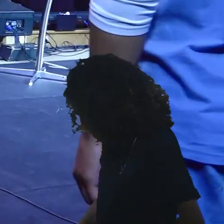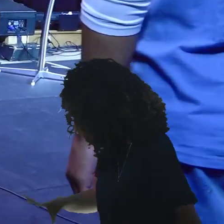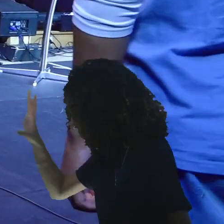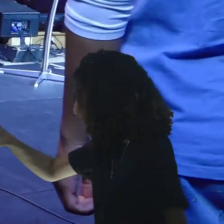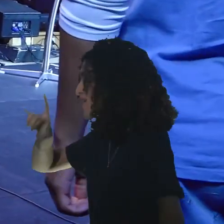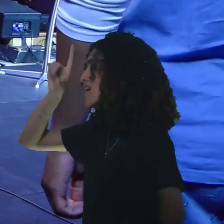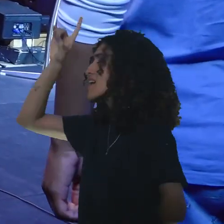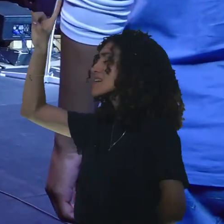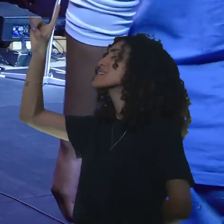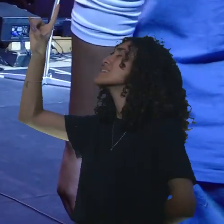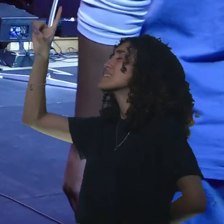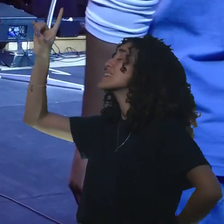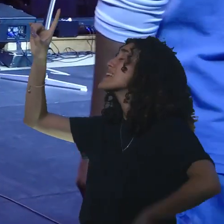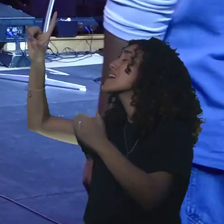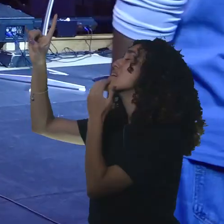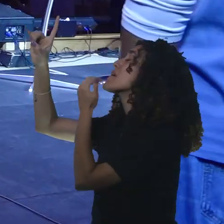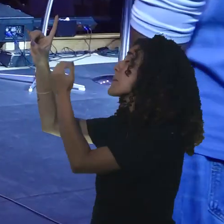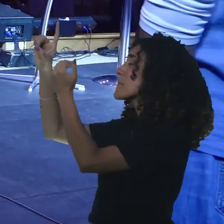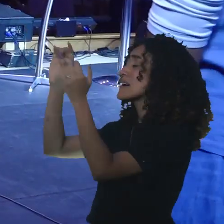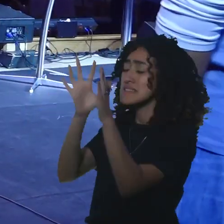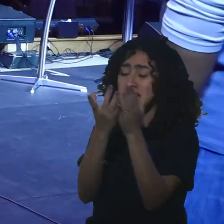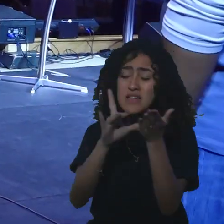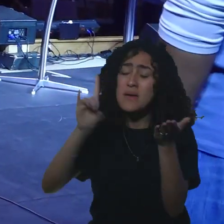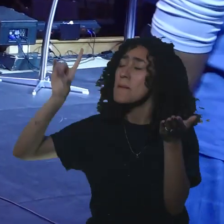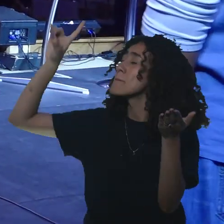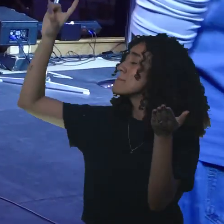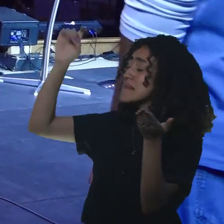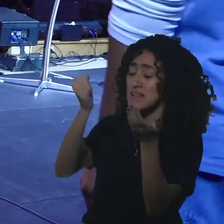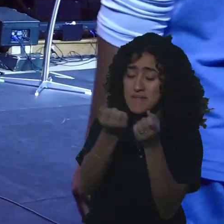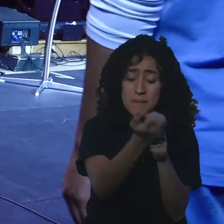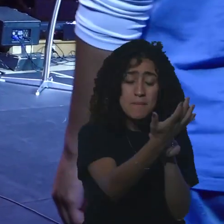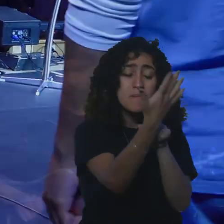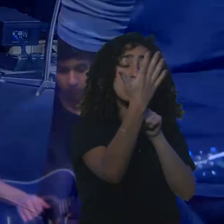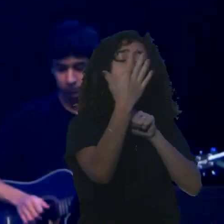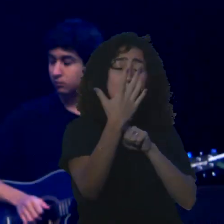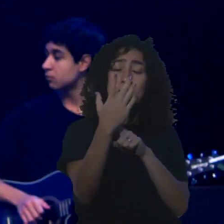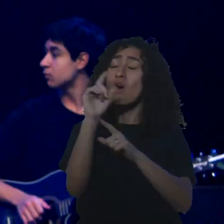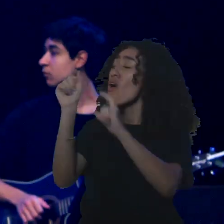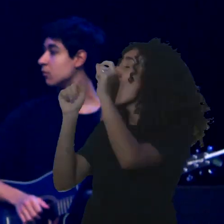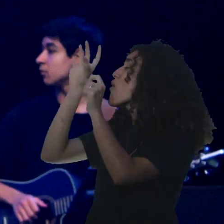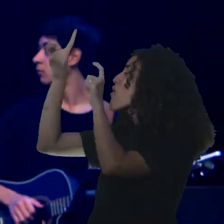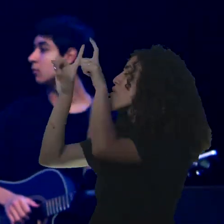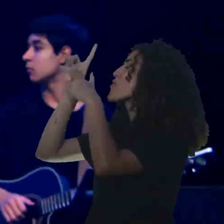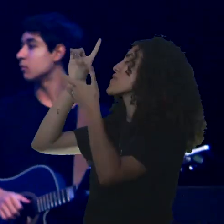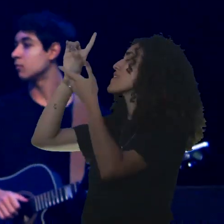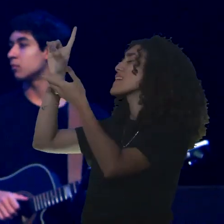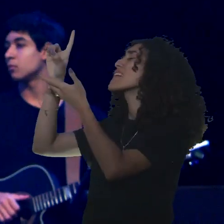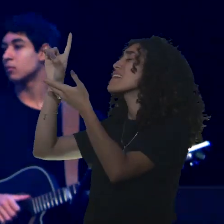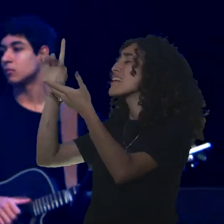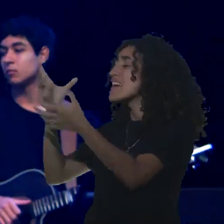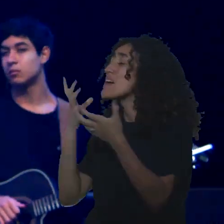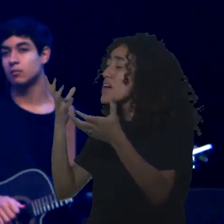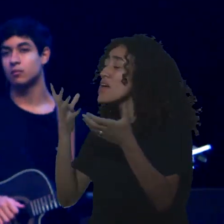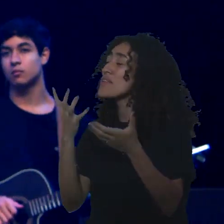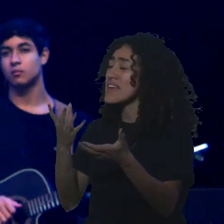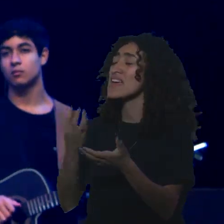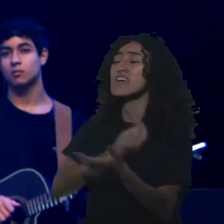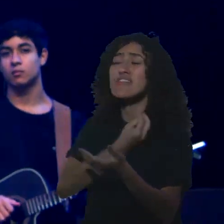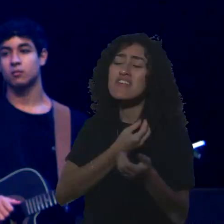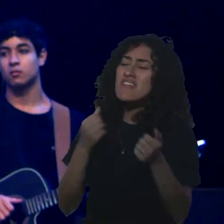que eu possa ter a revelação pela Tua palavra, que eu possa ter essa comunhão maravilhosa,